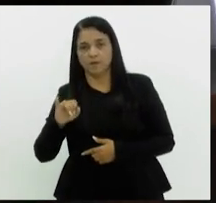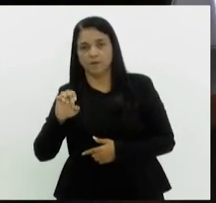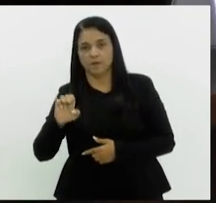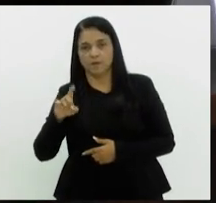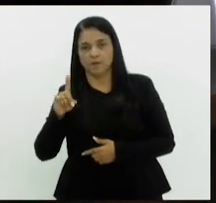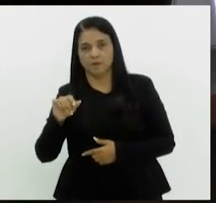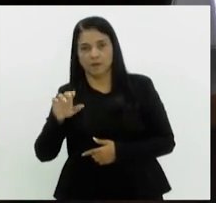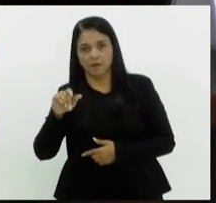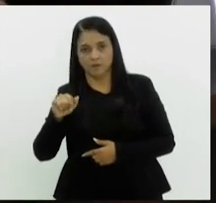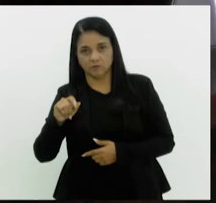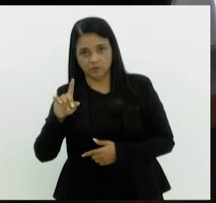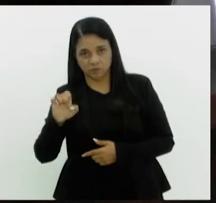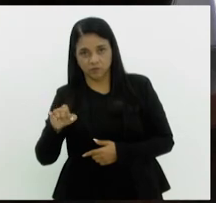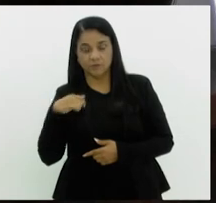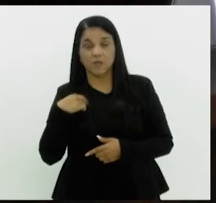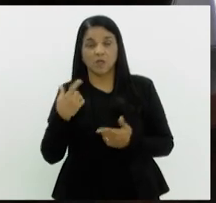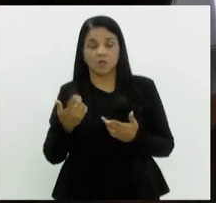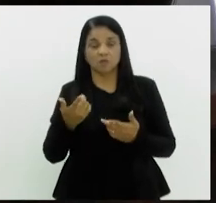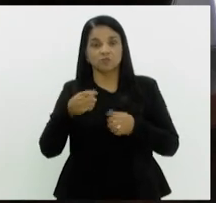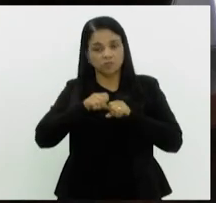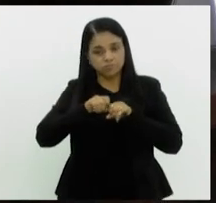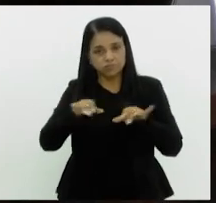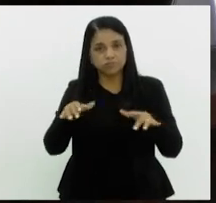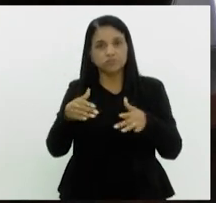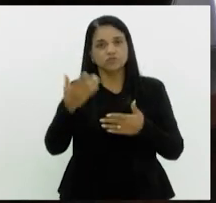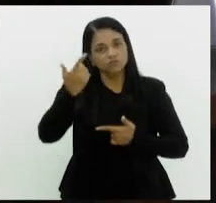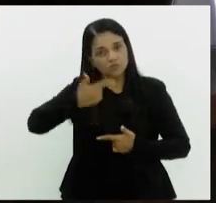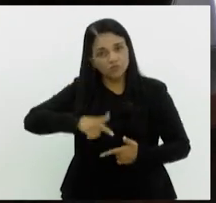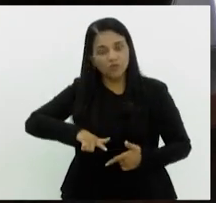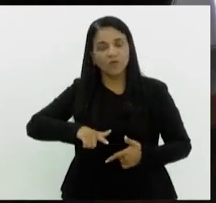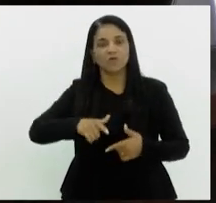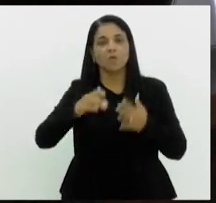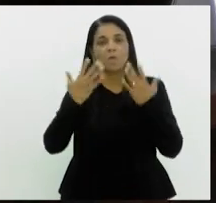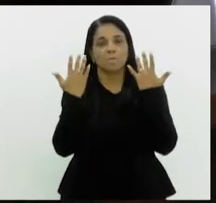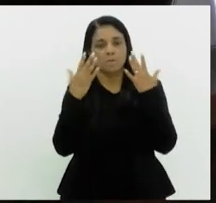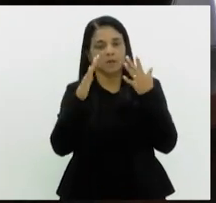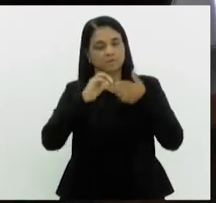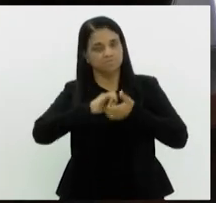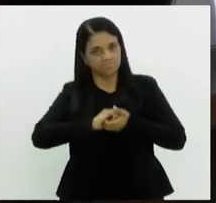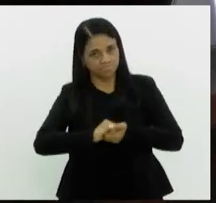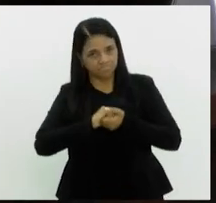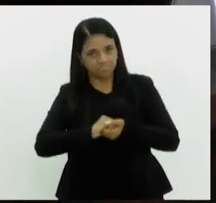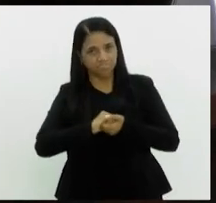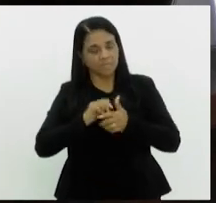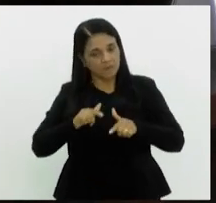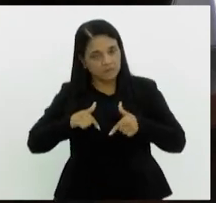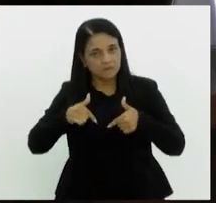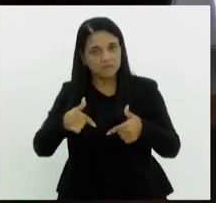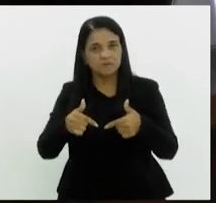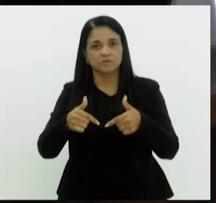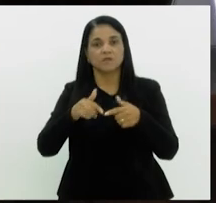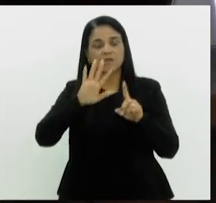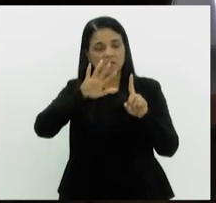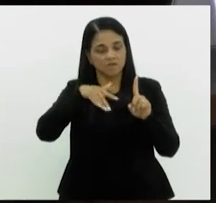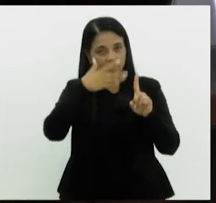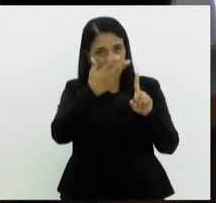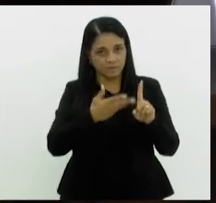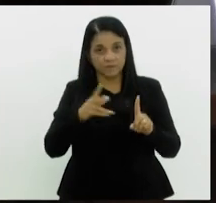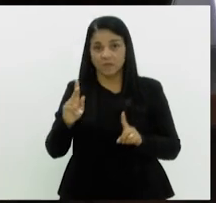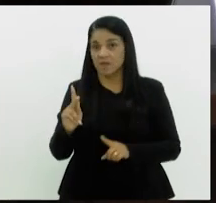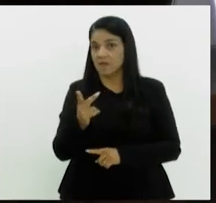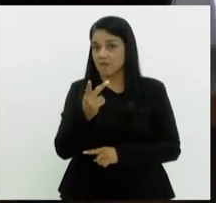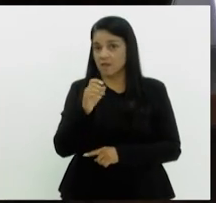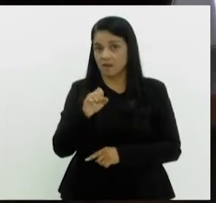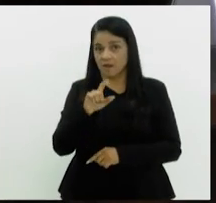Eu só estou girando essa roda, e aí, mais uma vez, eu parabenizo a iniciativa. Reverenciar a Helena Teodoro, para mim, é